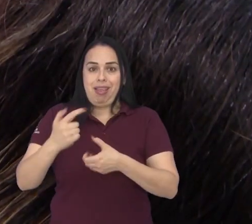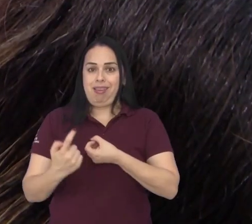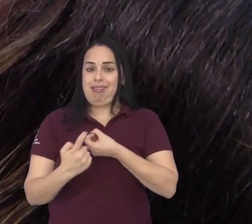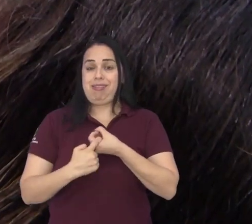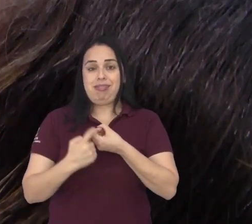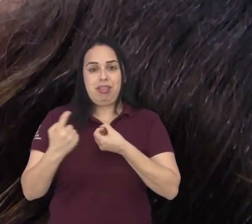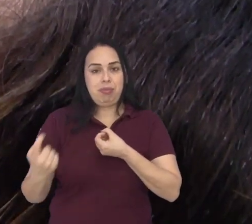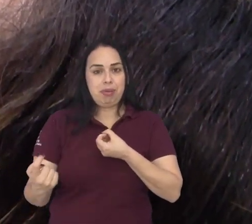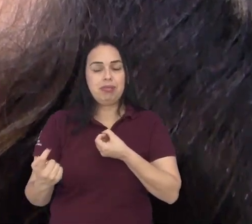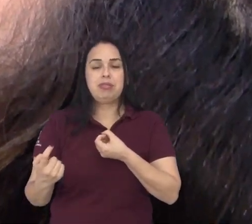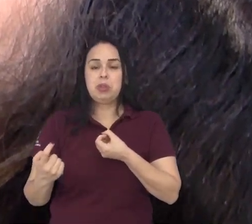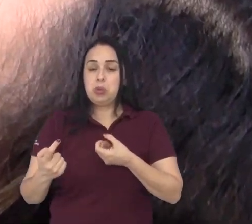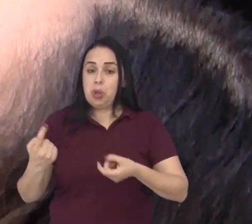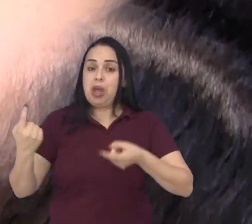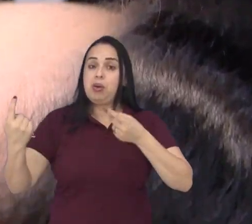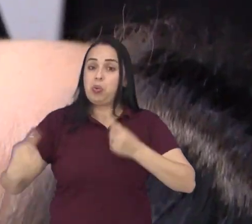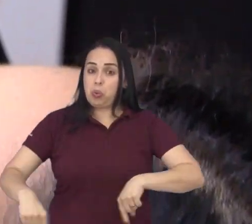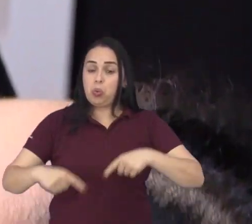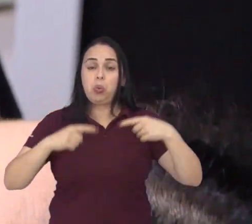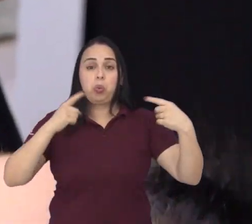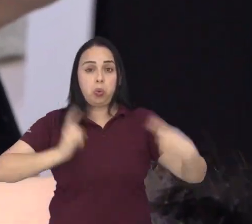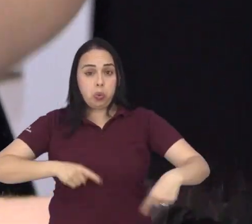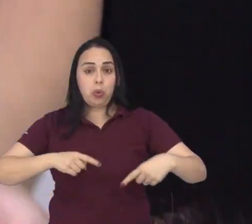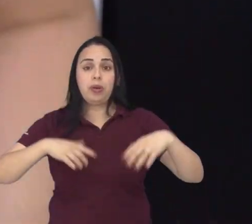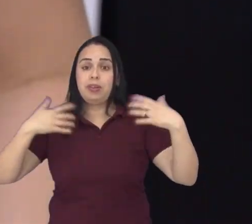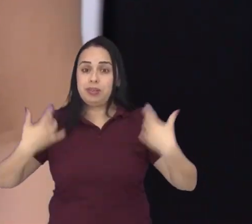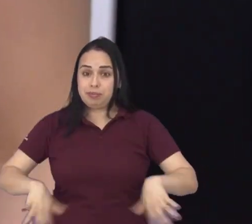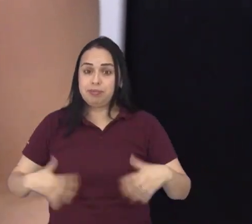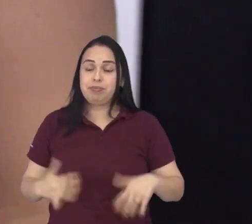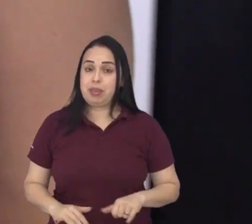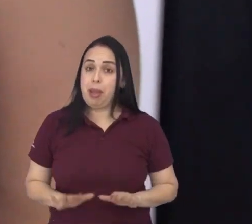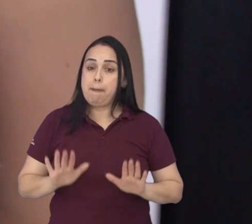negócio. Trabalhar por conta própria é uma escolha cheia de